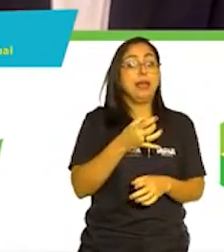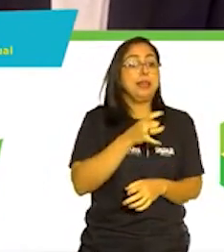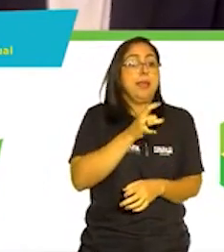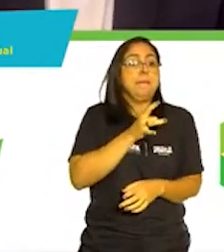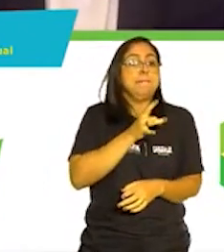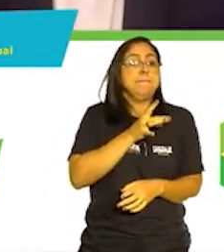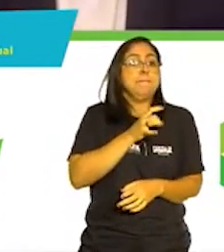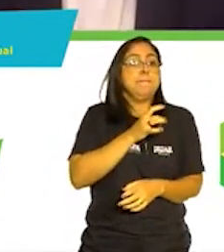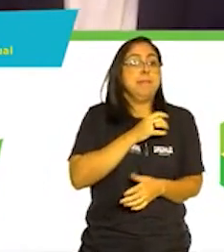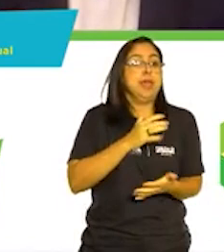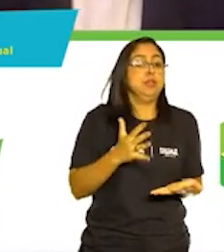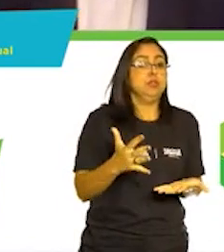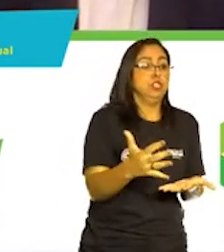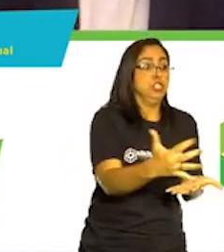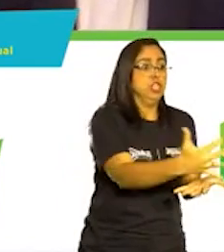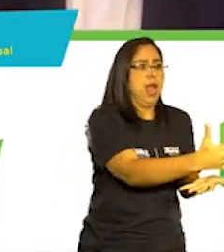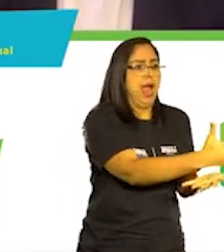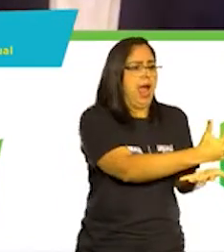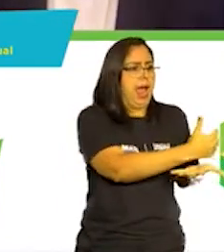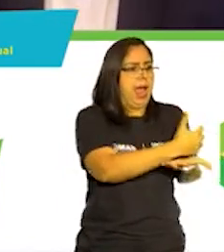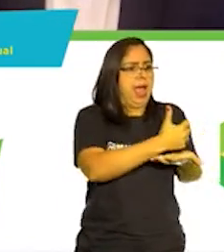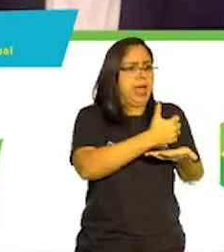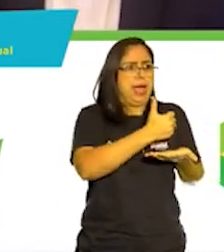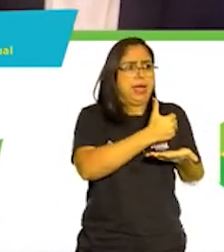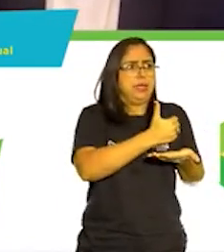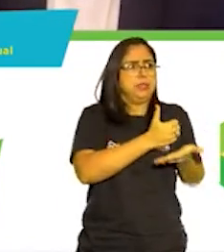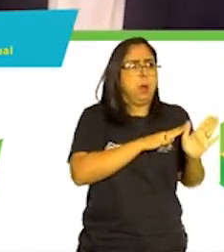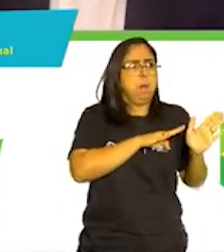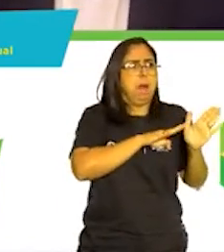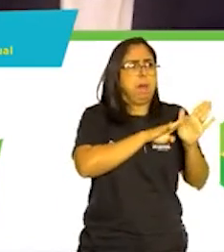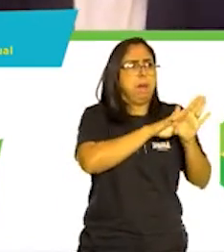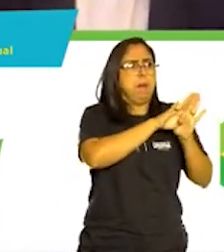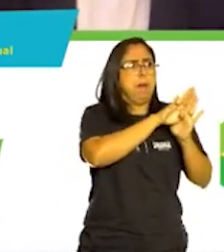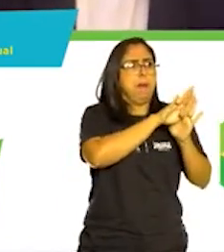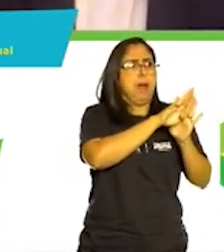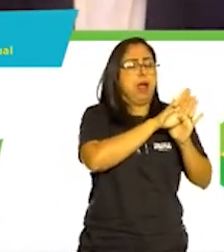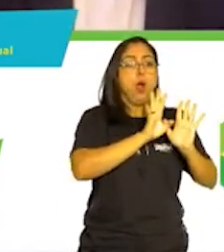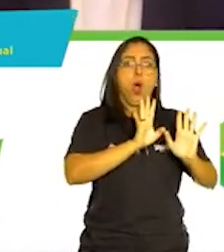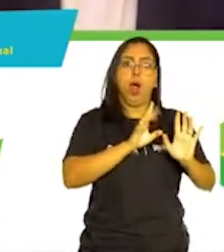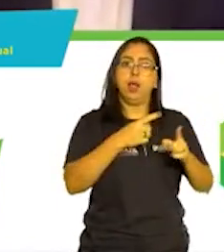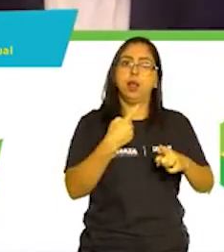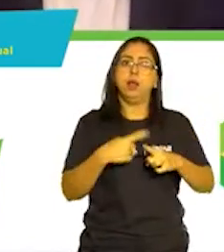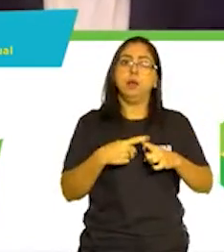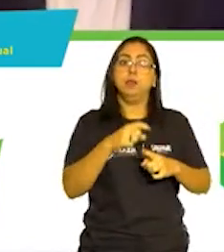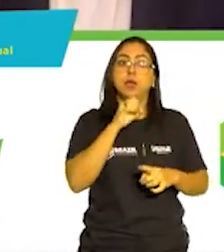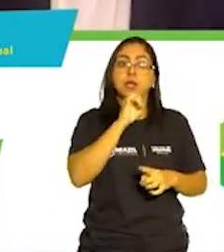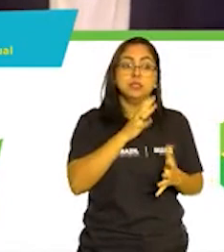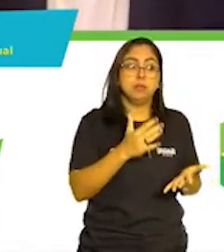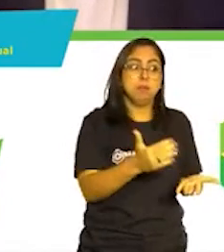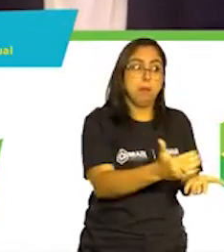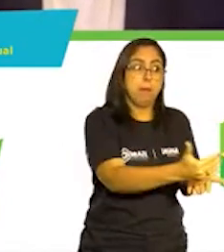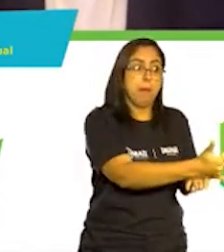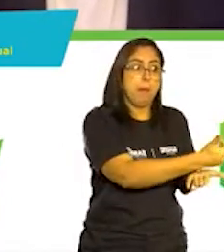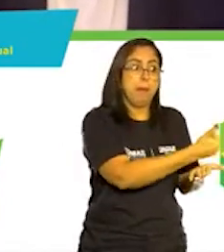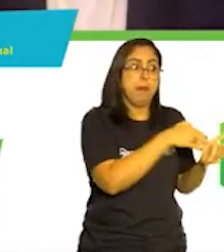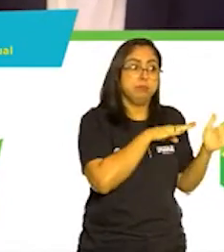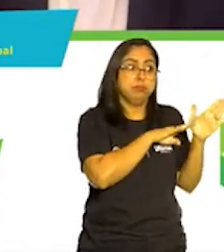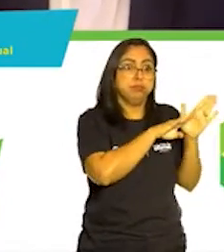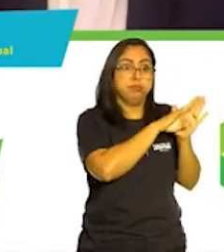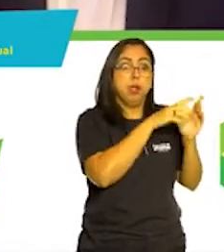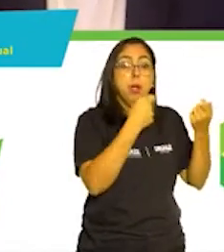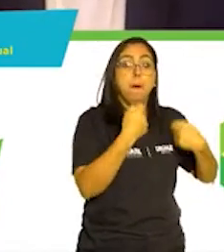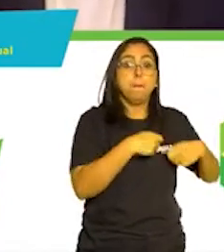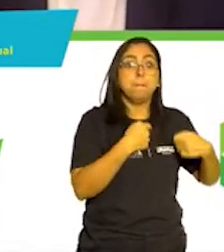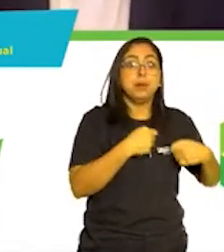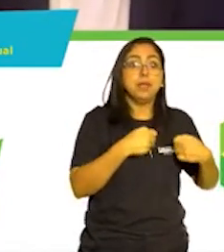mas como é que você sente medo de ter ganho de arrecadação no final do ano? Eu falei, olha, porque se eu tiver um ganho de arrecadação, eu tenho que correr para gastar com saúde e educação e eu